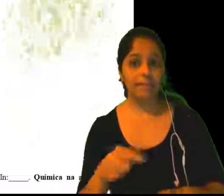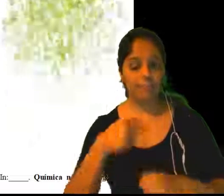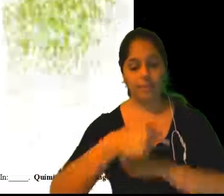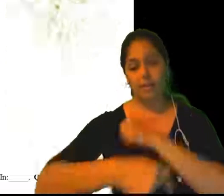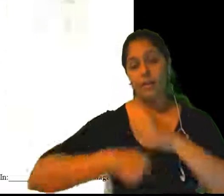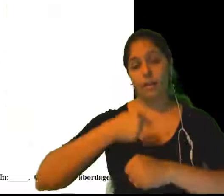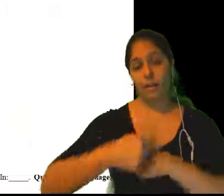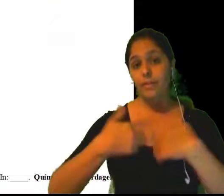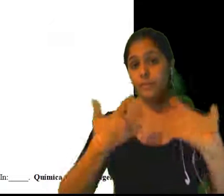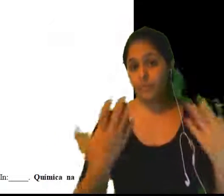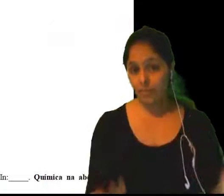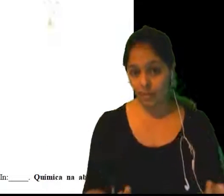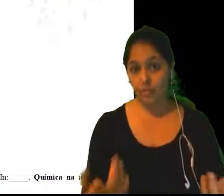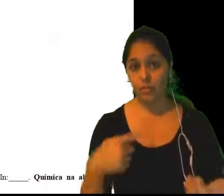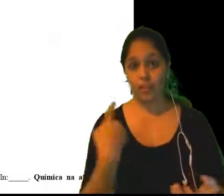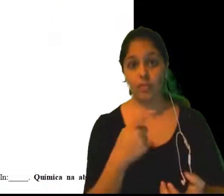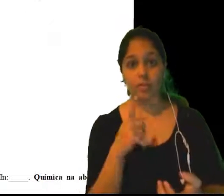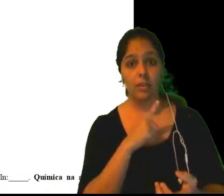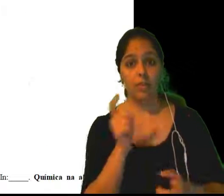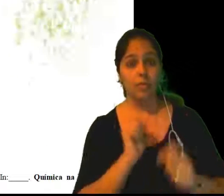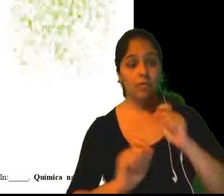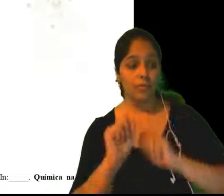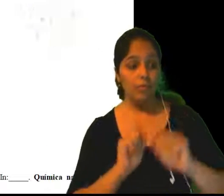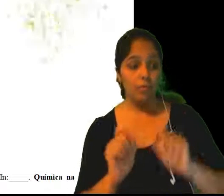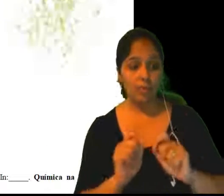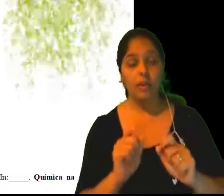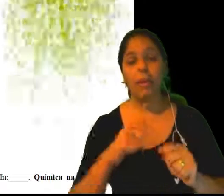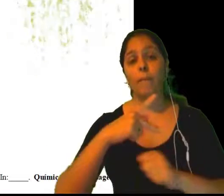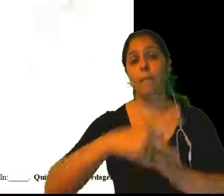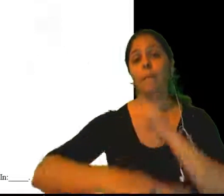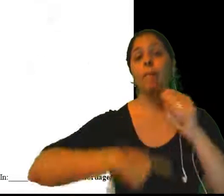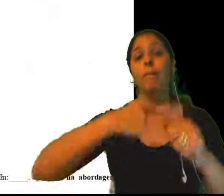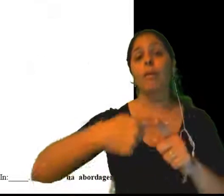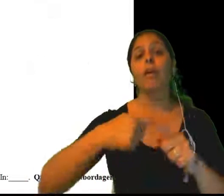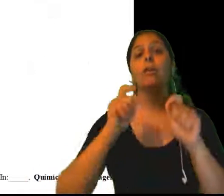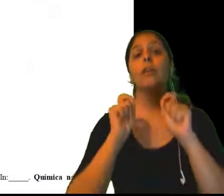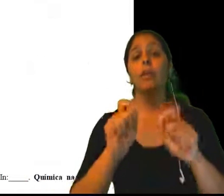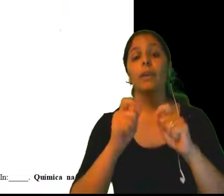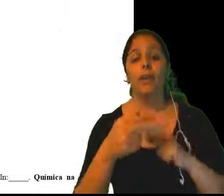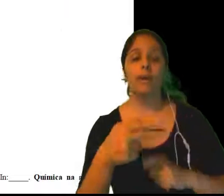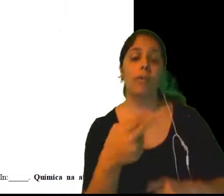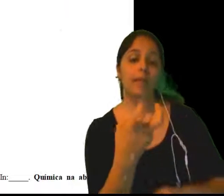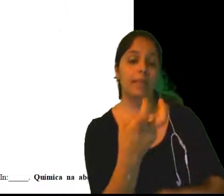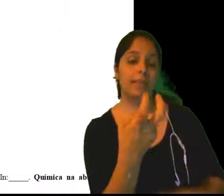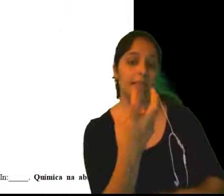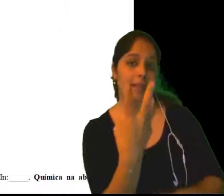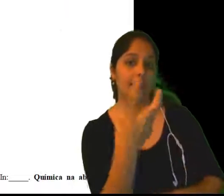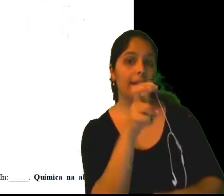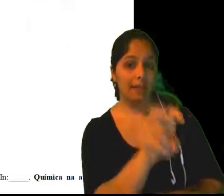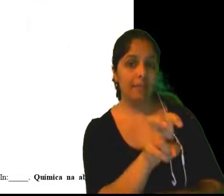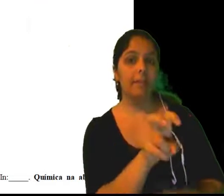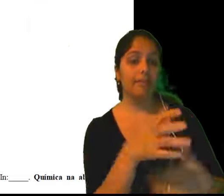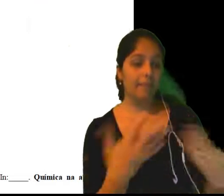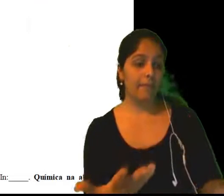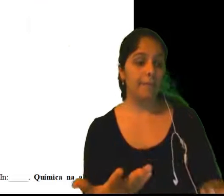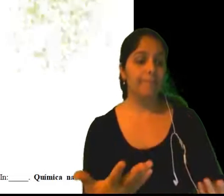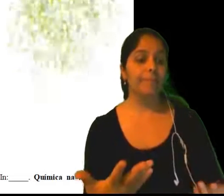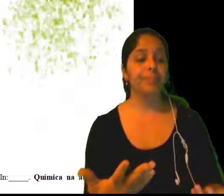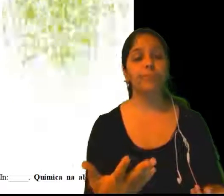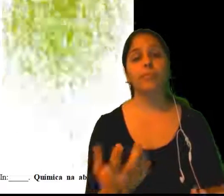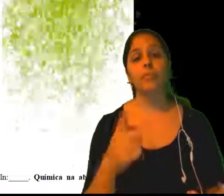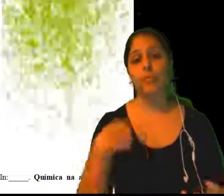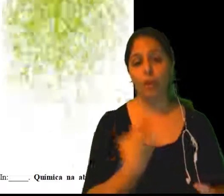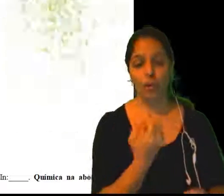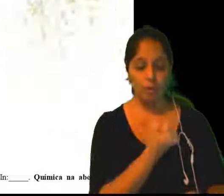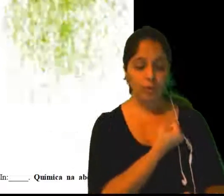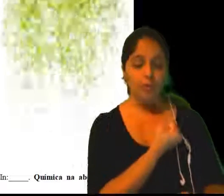atômico desse átomo. Então, nós temos que o número de prótons é igual a 35, e esse